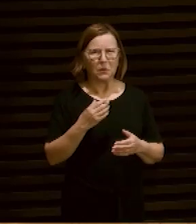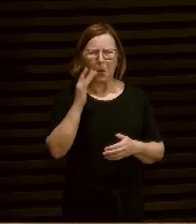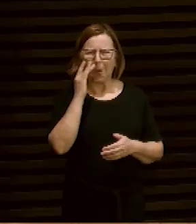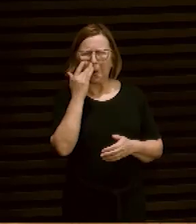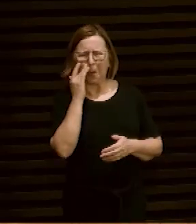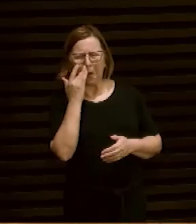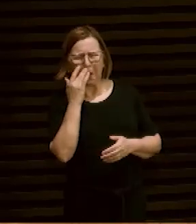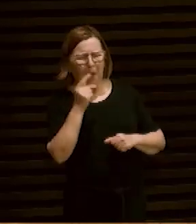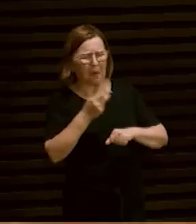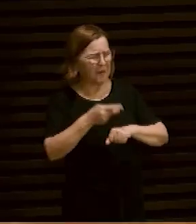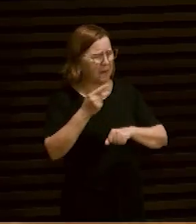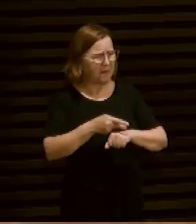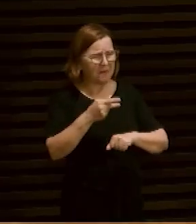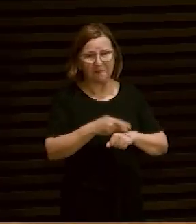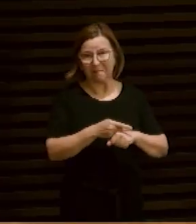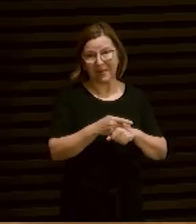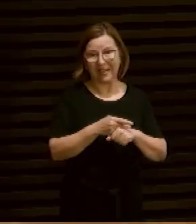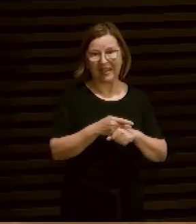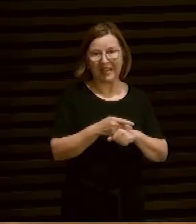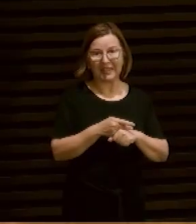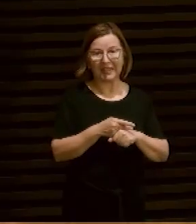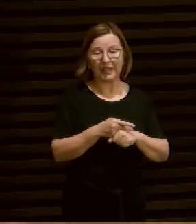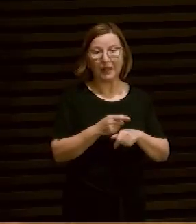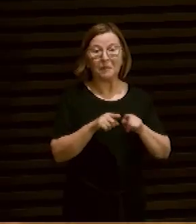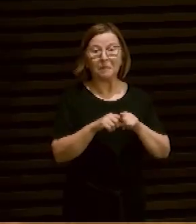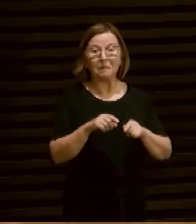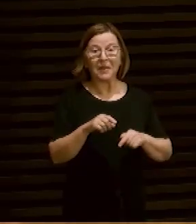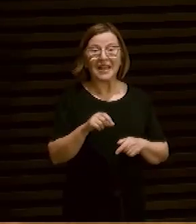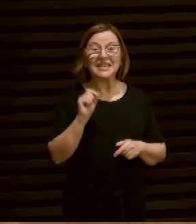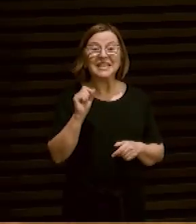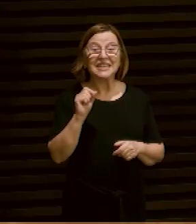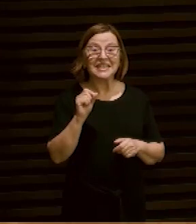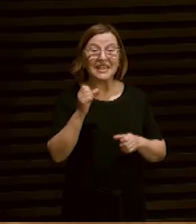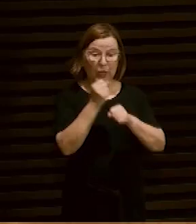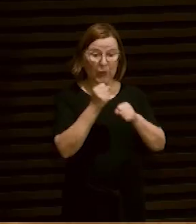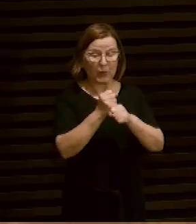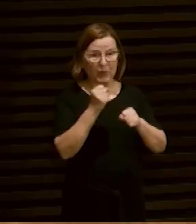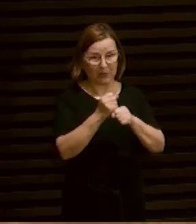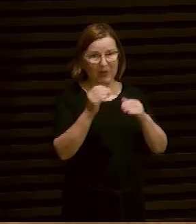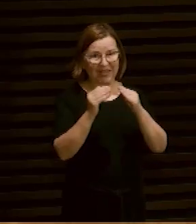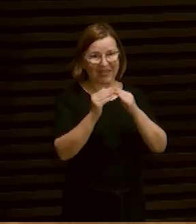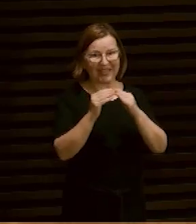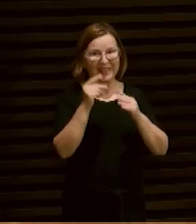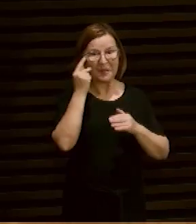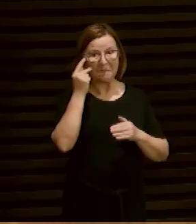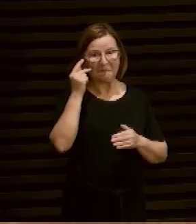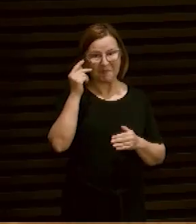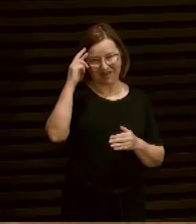prata, e o Salomão construiu. Mas eu já falei isso aqui, já mais para trás